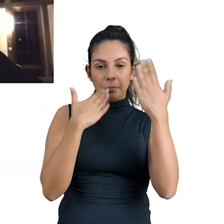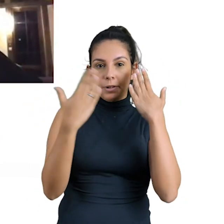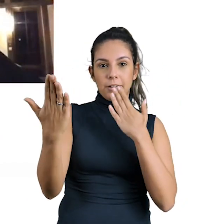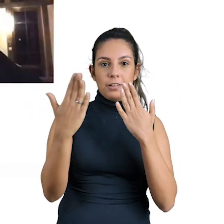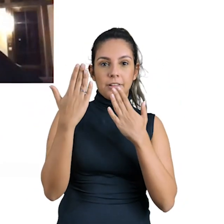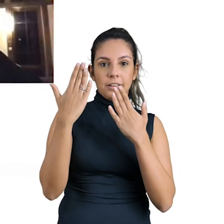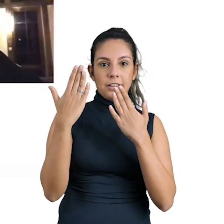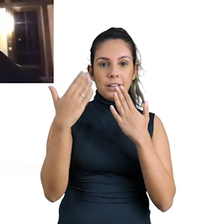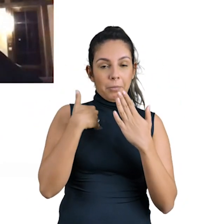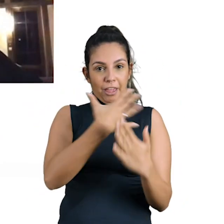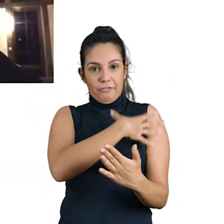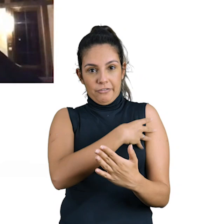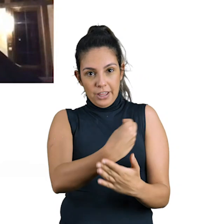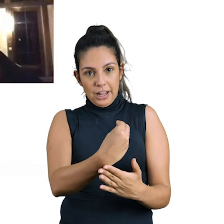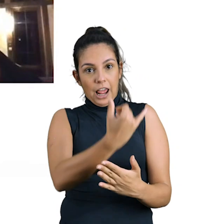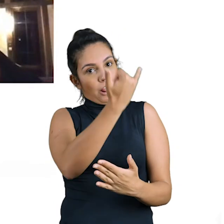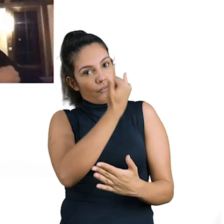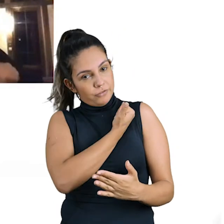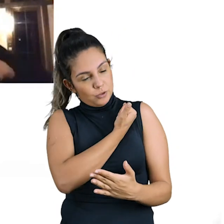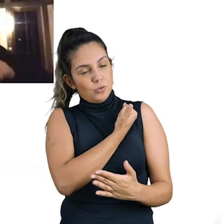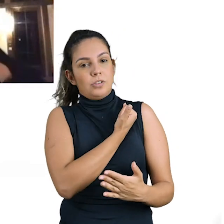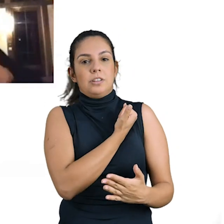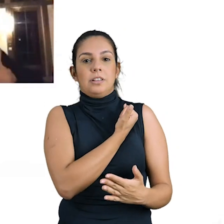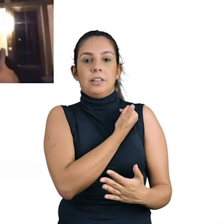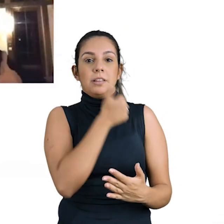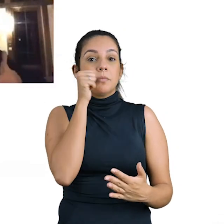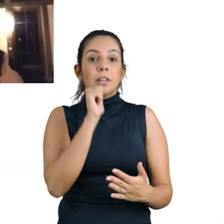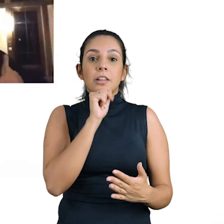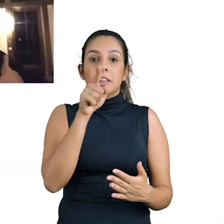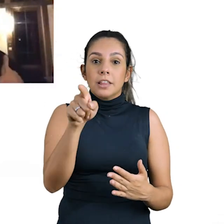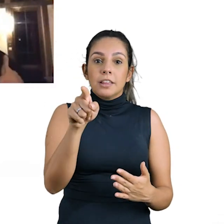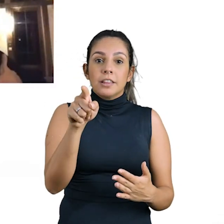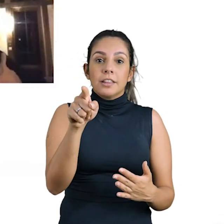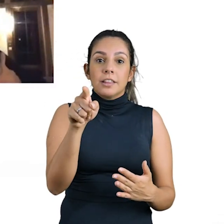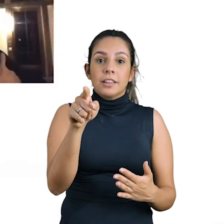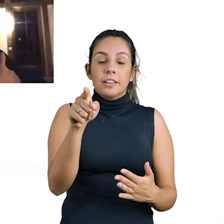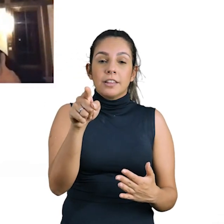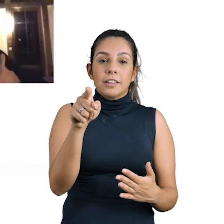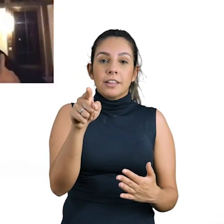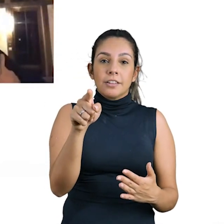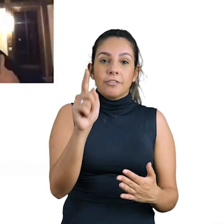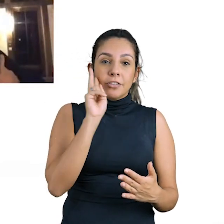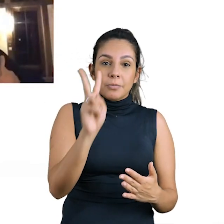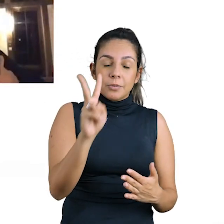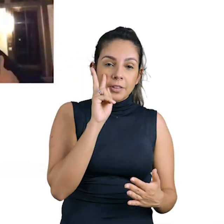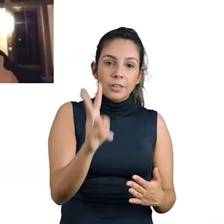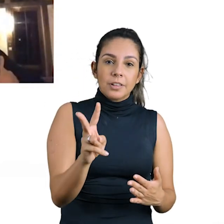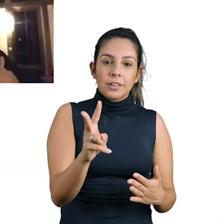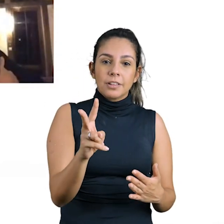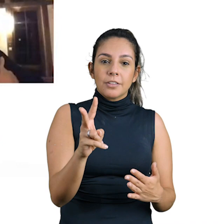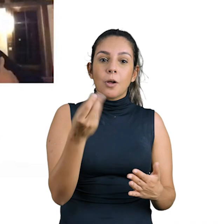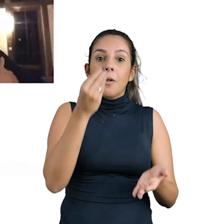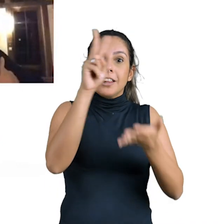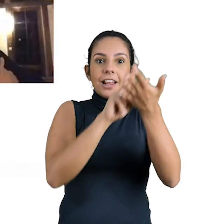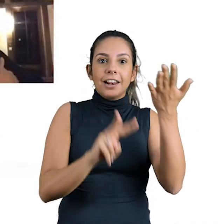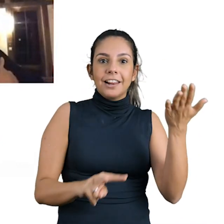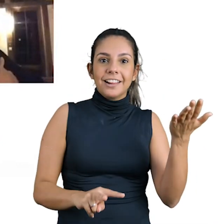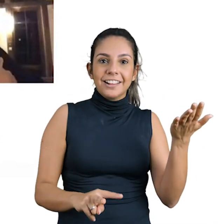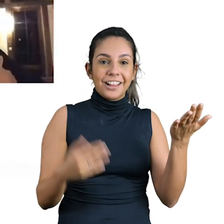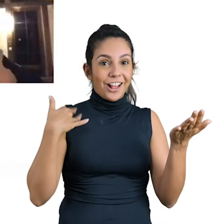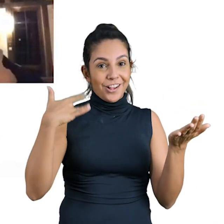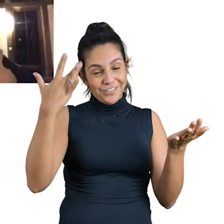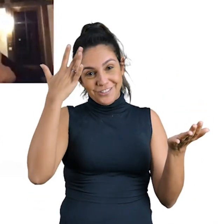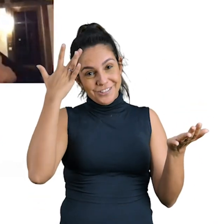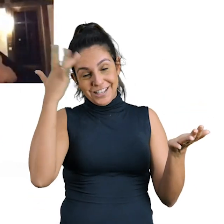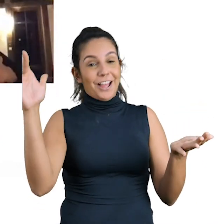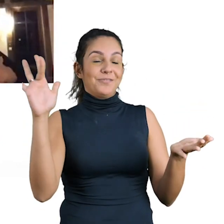tete a tete, eu com as pessoas. Até que a minha filha me avisou e falou: mãe, você está mandando ver bem nos comentários. Eu falei: como que você